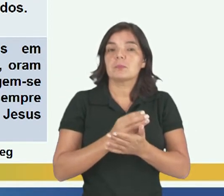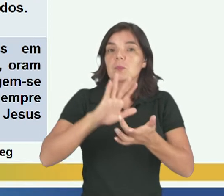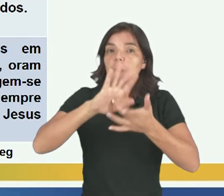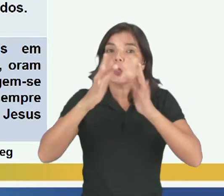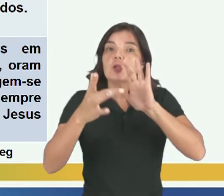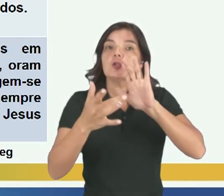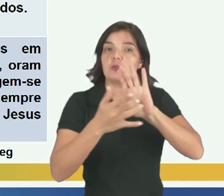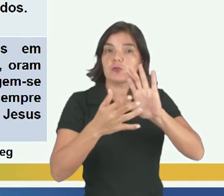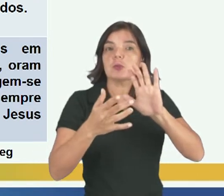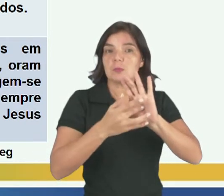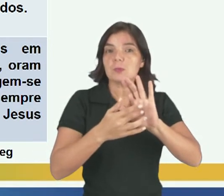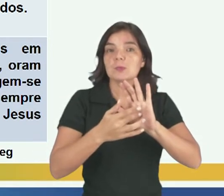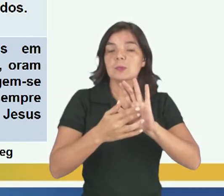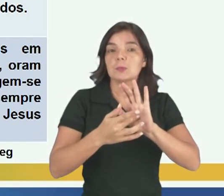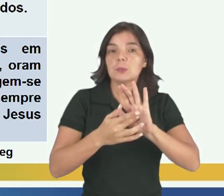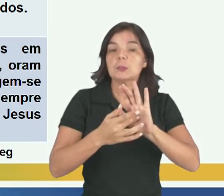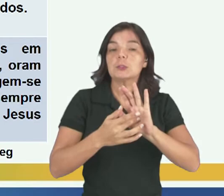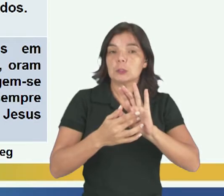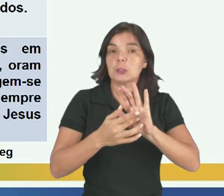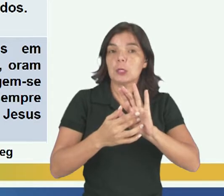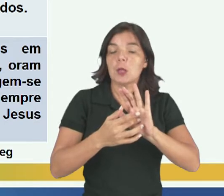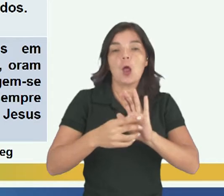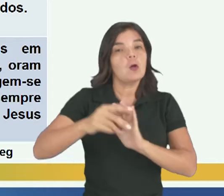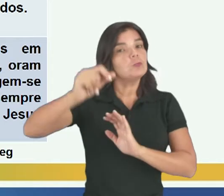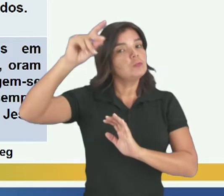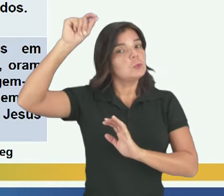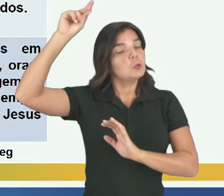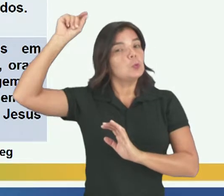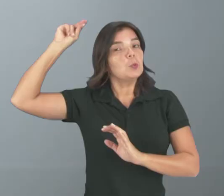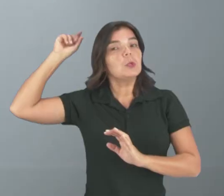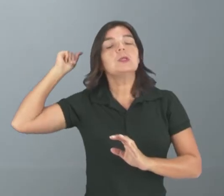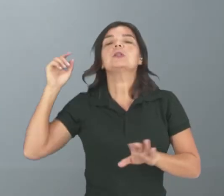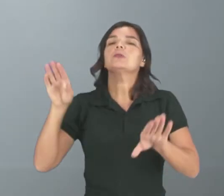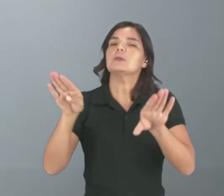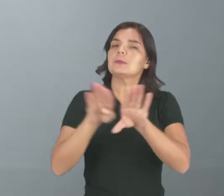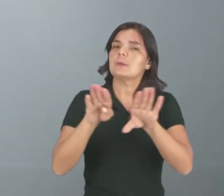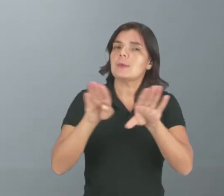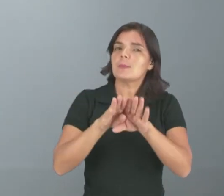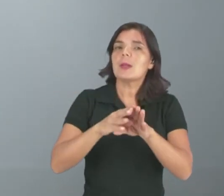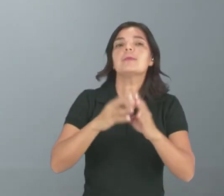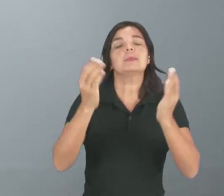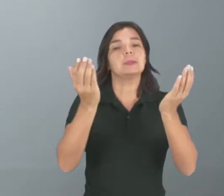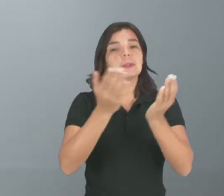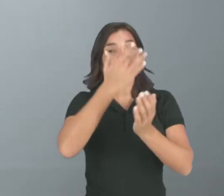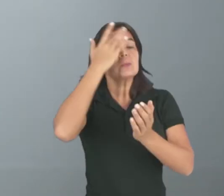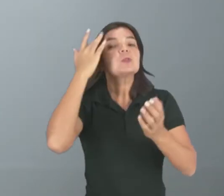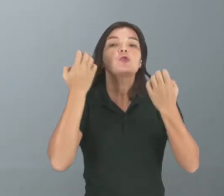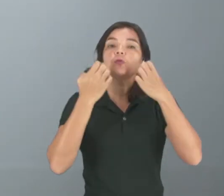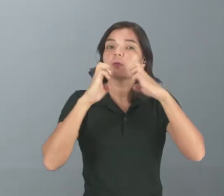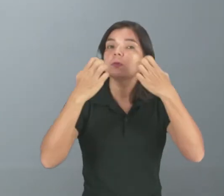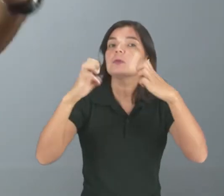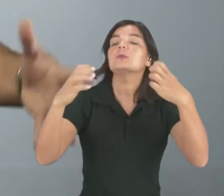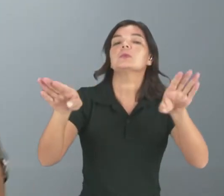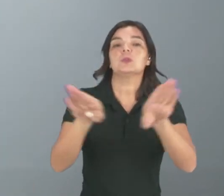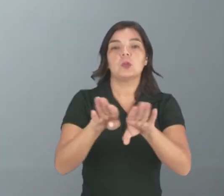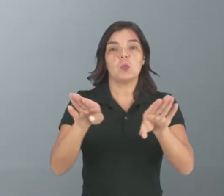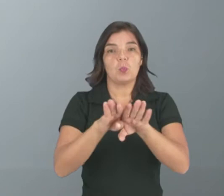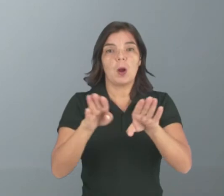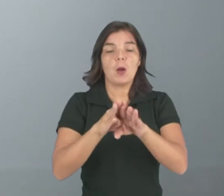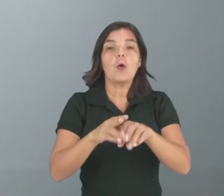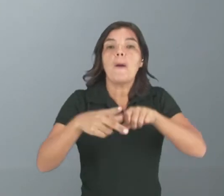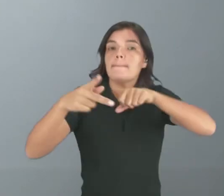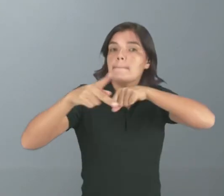o Messias, né, prometido no Antigo Testamento, citados pelos evangelistas, sustentado pelo